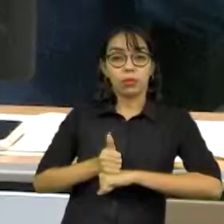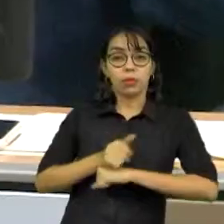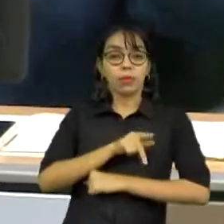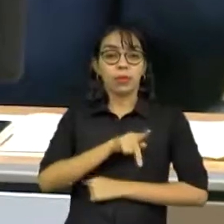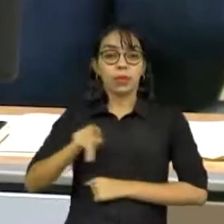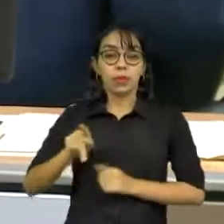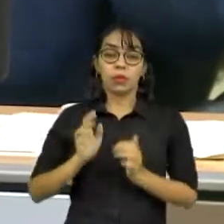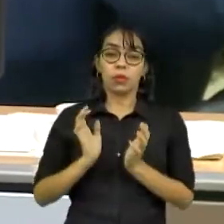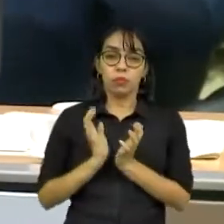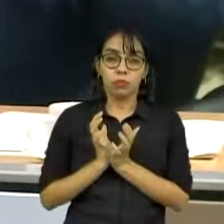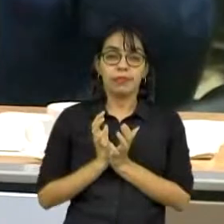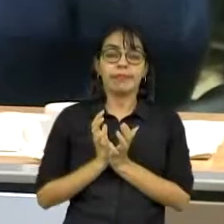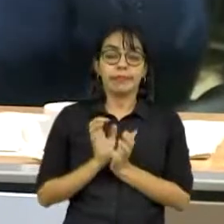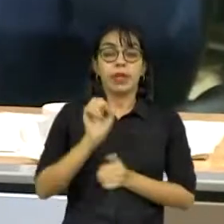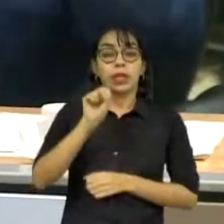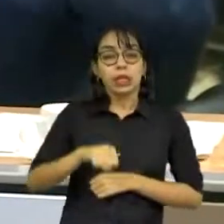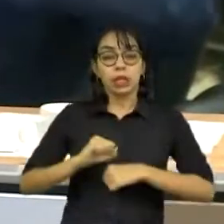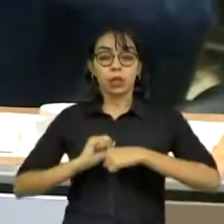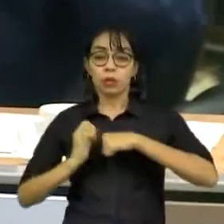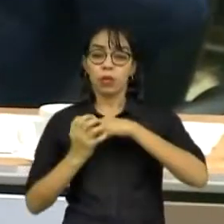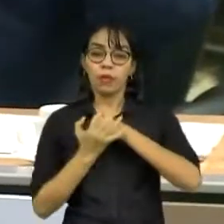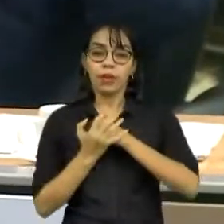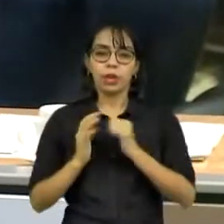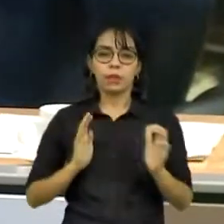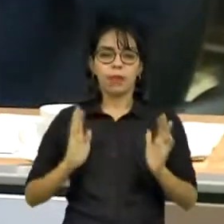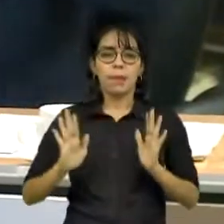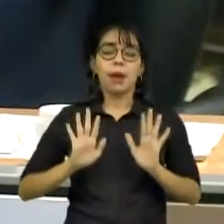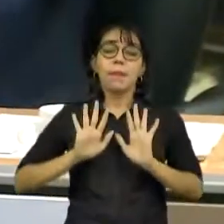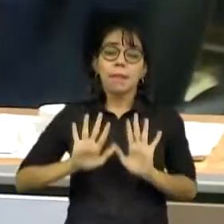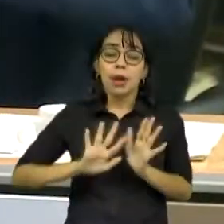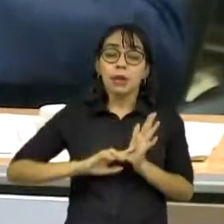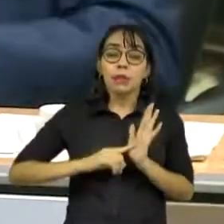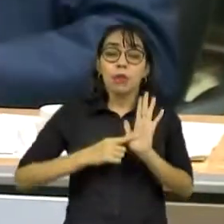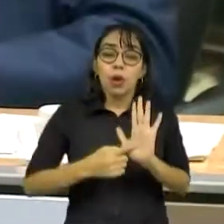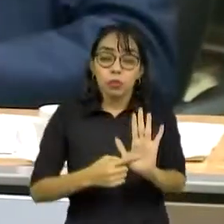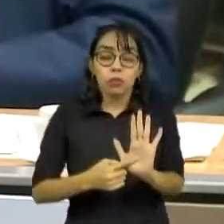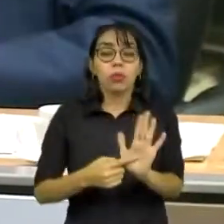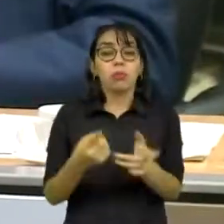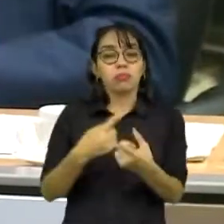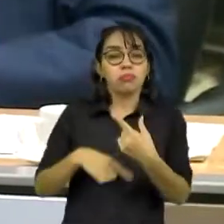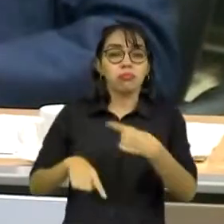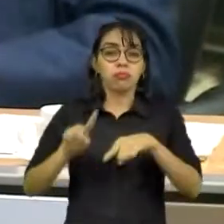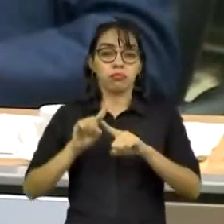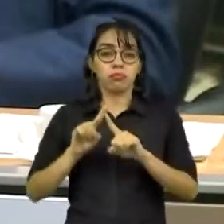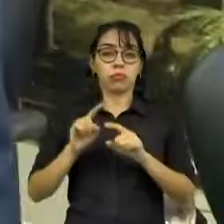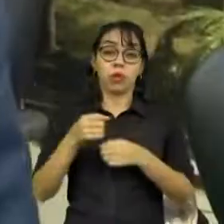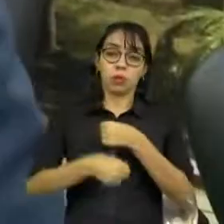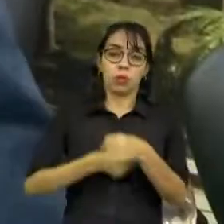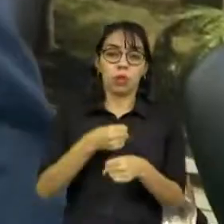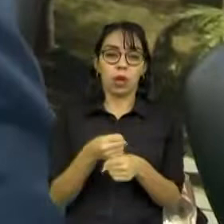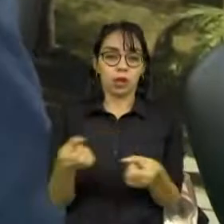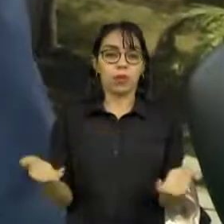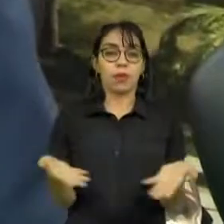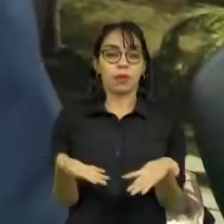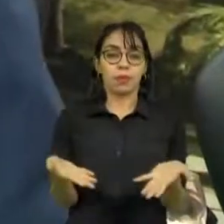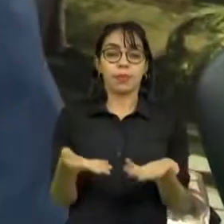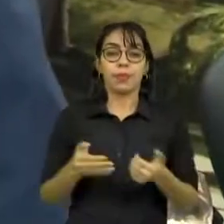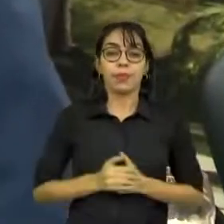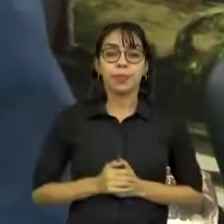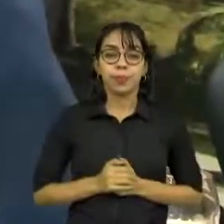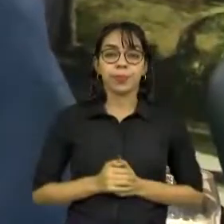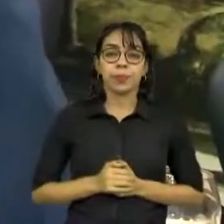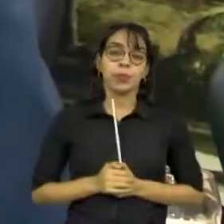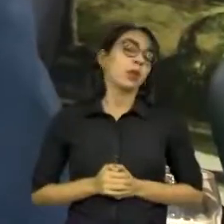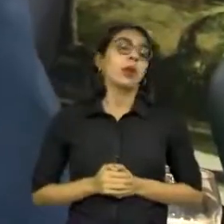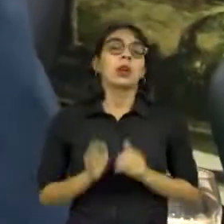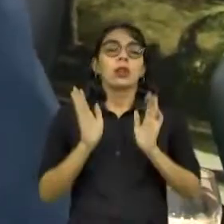pandemia, o estado mostrou um bom desempenho econômico no primeiro quadrimestre de 2022. Nós vimos que nesse primeiro